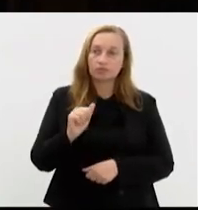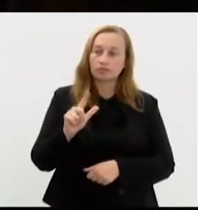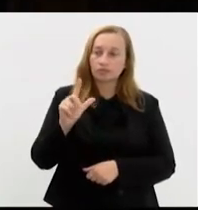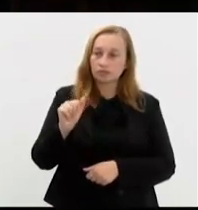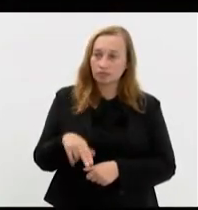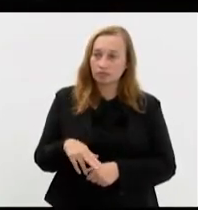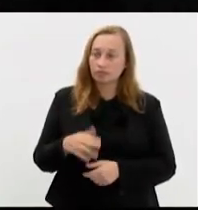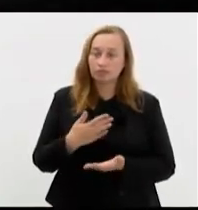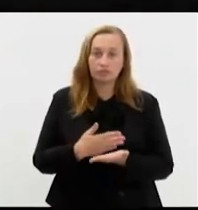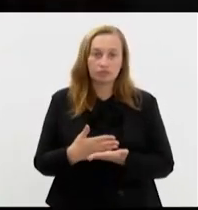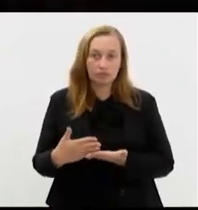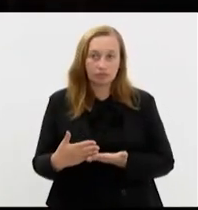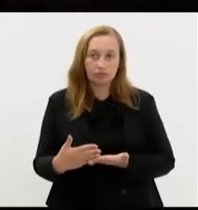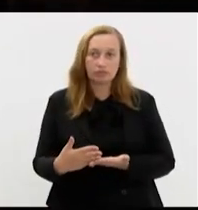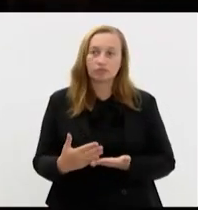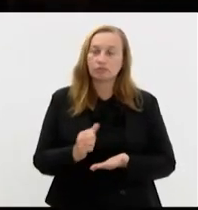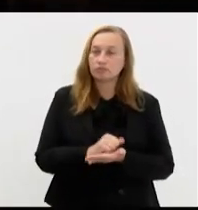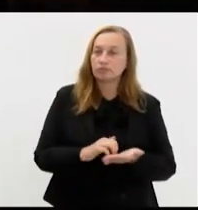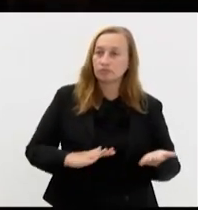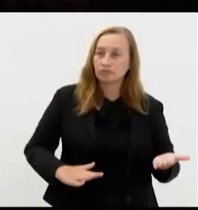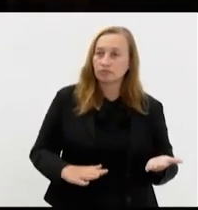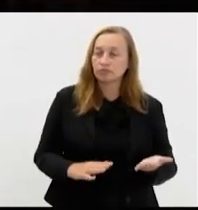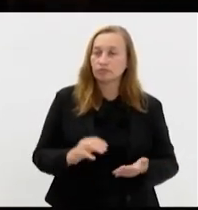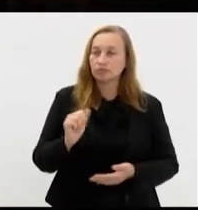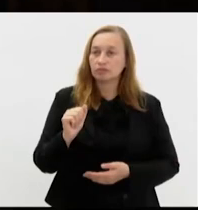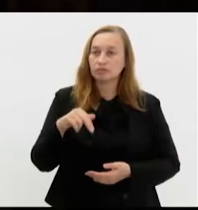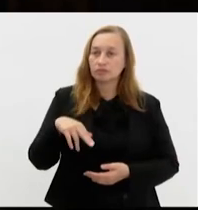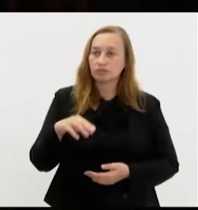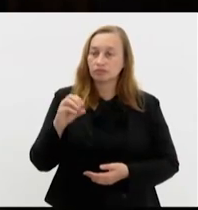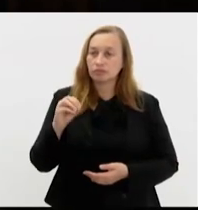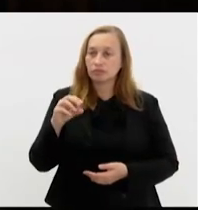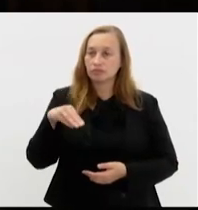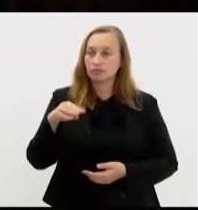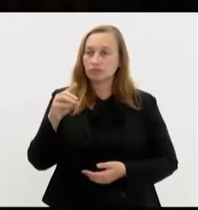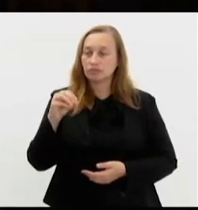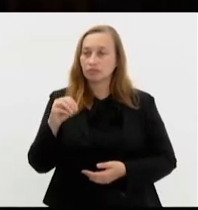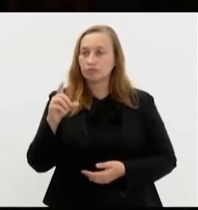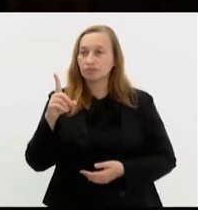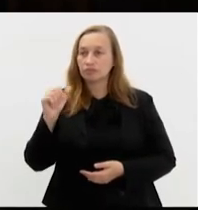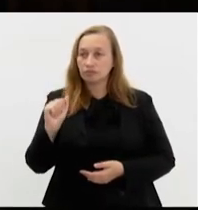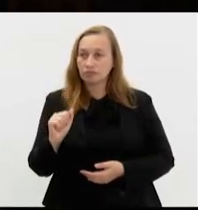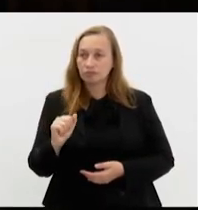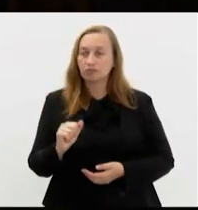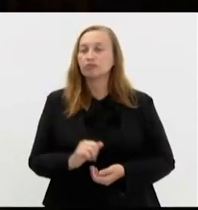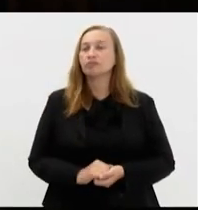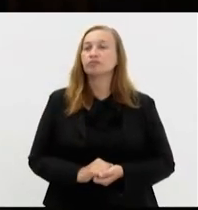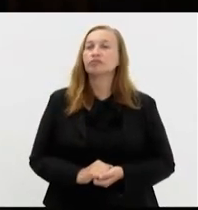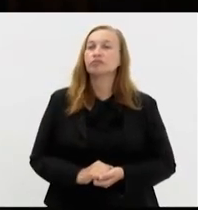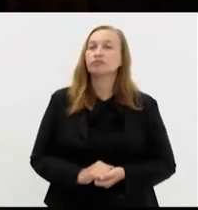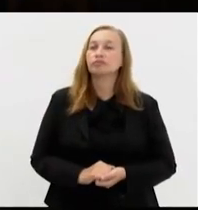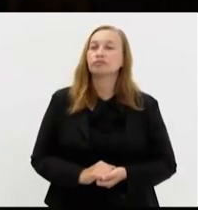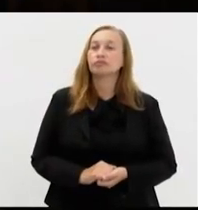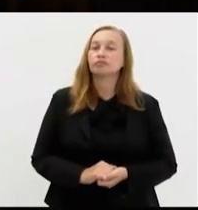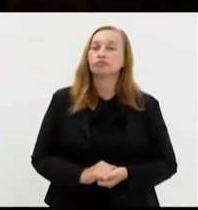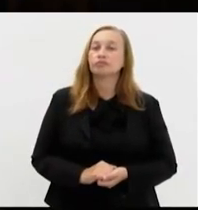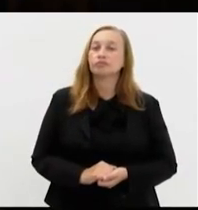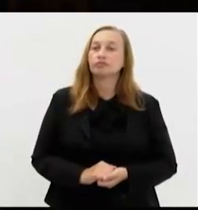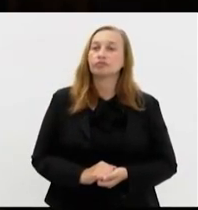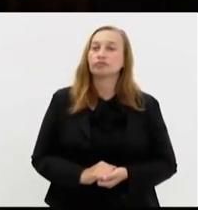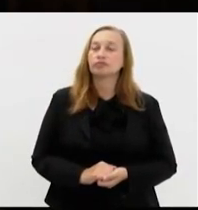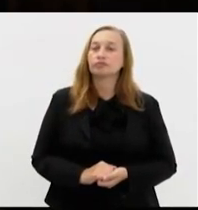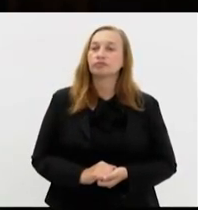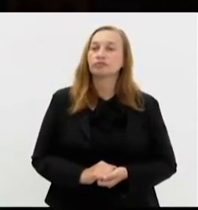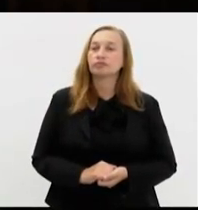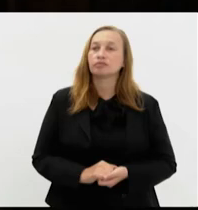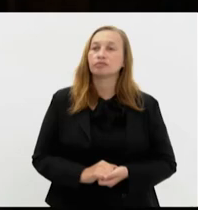abertura as suas atividades anômalas vou pegar aqui a expressão que o Dr Alan colocou aqui as suas